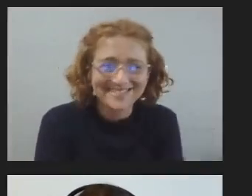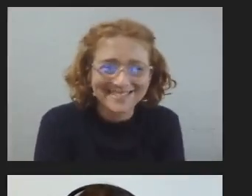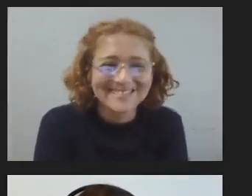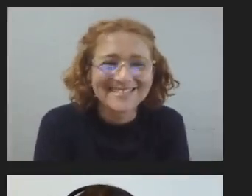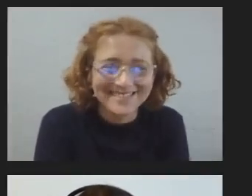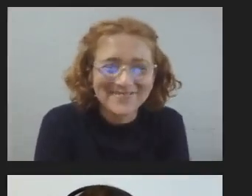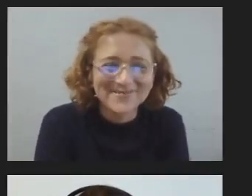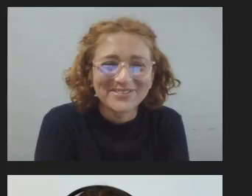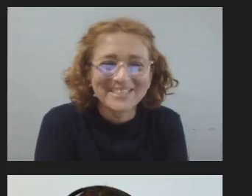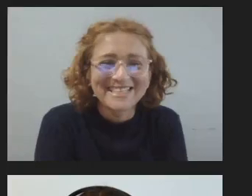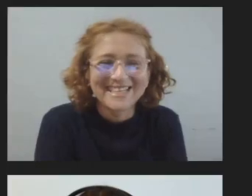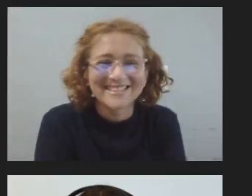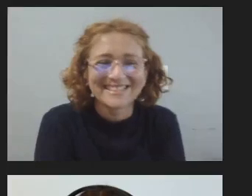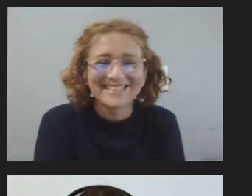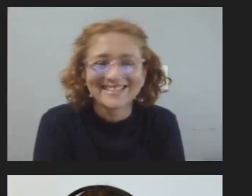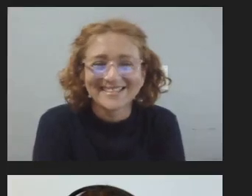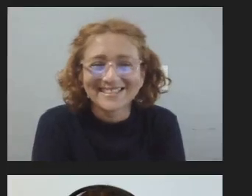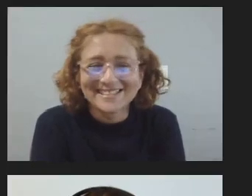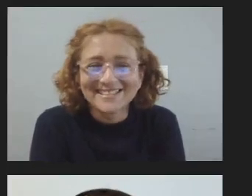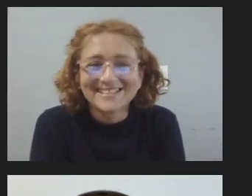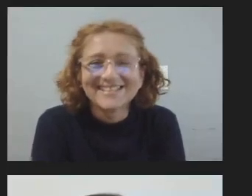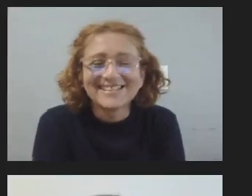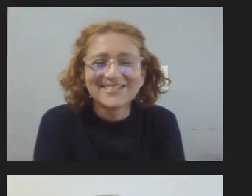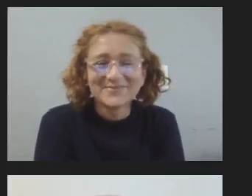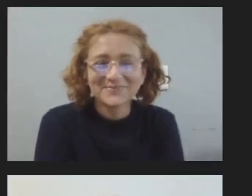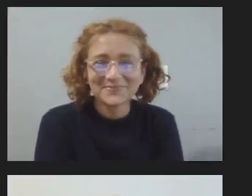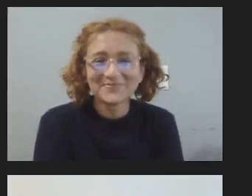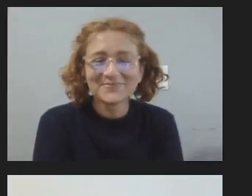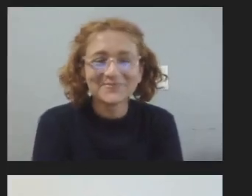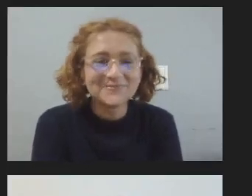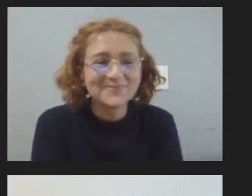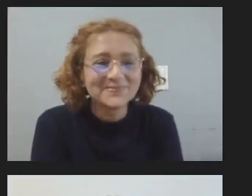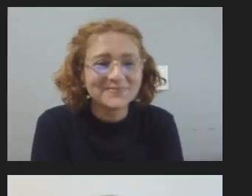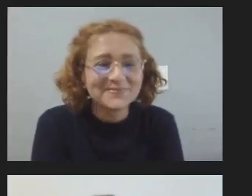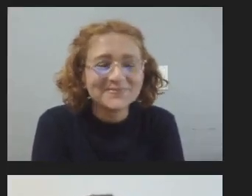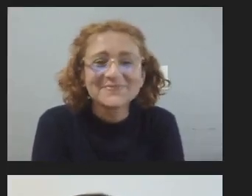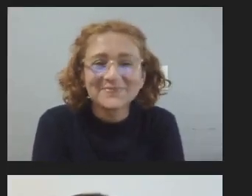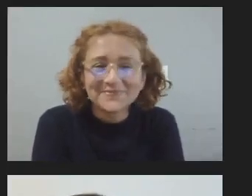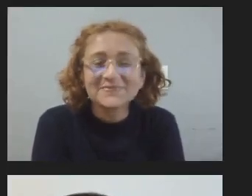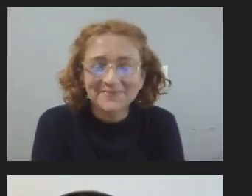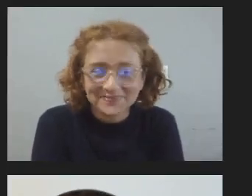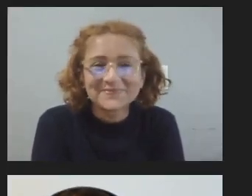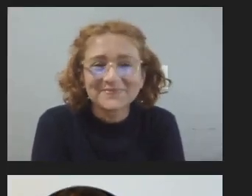aula. Tá bom, obrigada. Tô aqui, ó, fazendo aqui os movimentos.